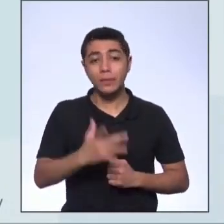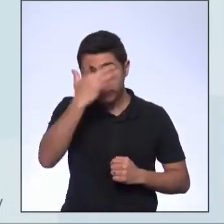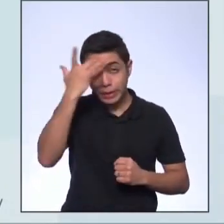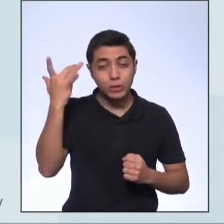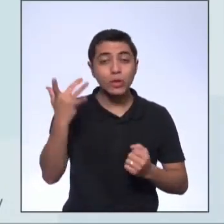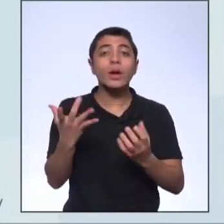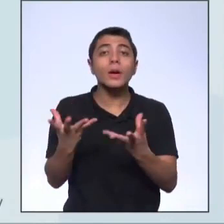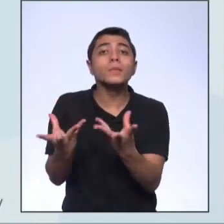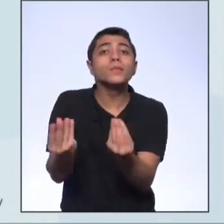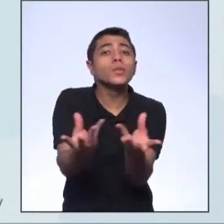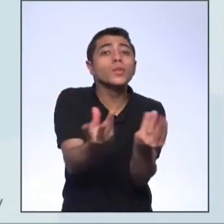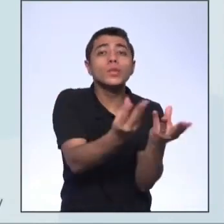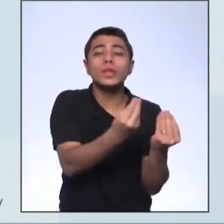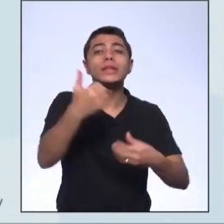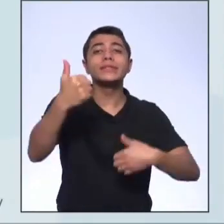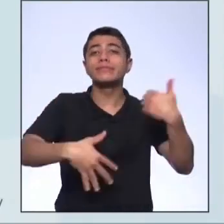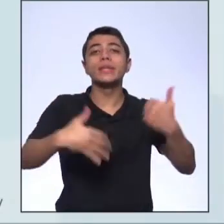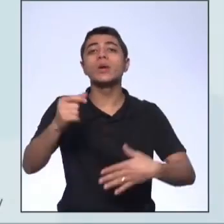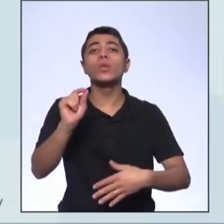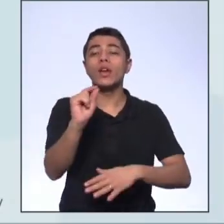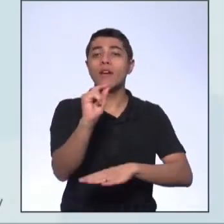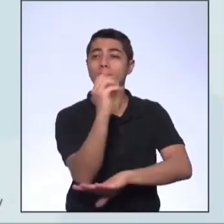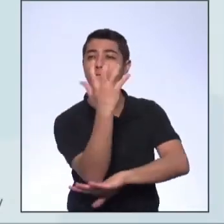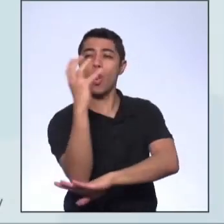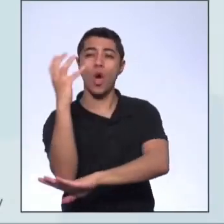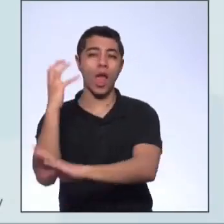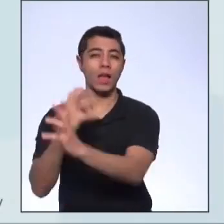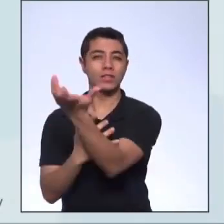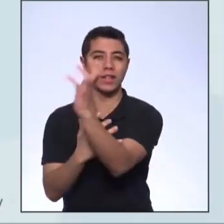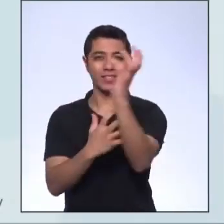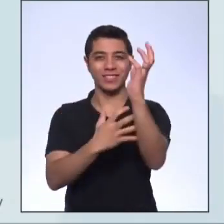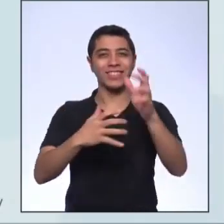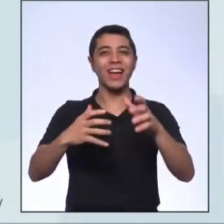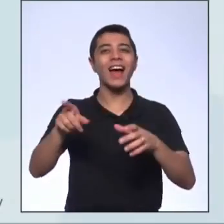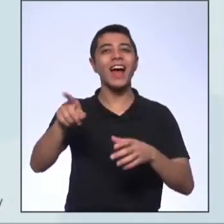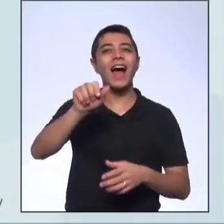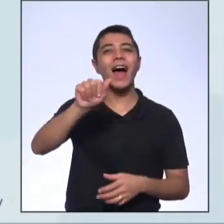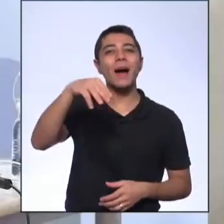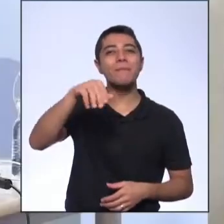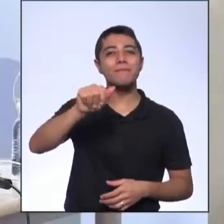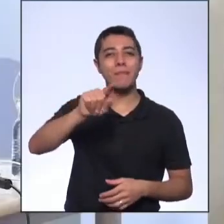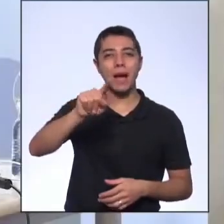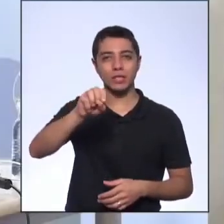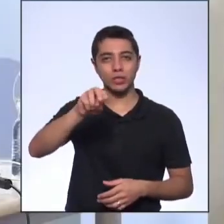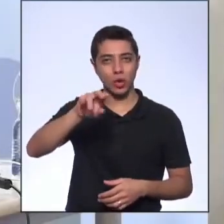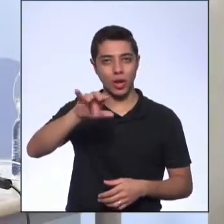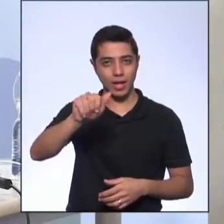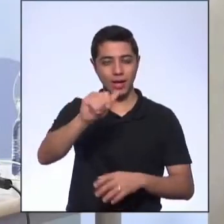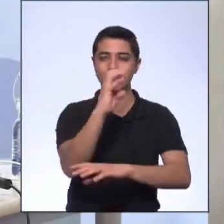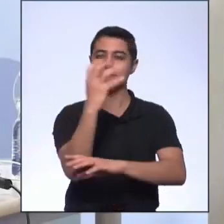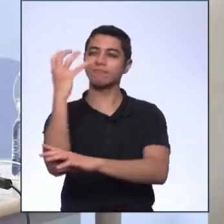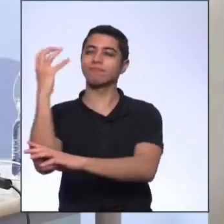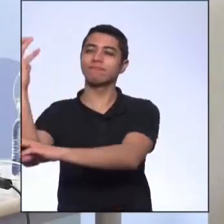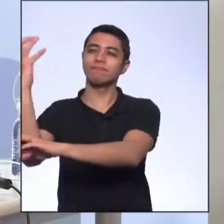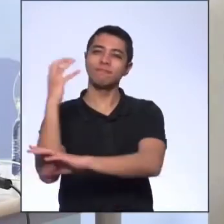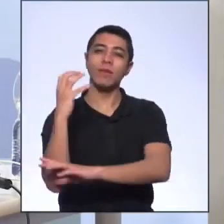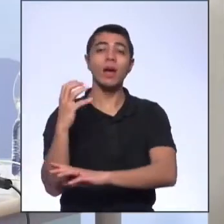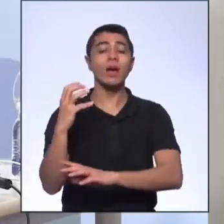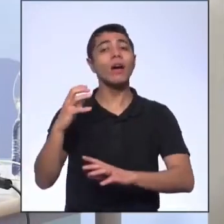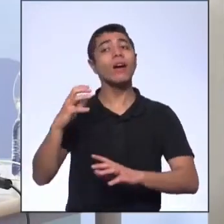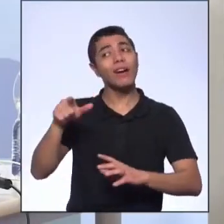né, que a floresta amazônica é o pulmão do mundo. E aí eu vou falar uma coisa para vocês. Quando a gente